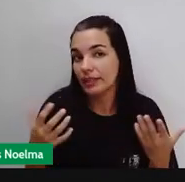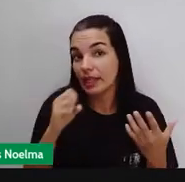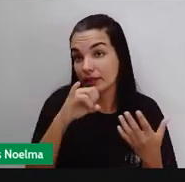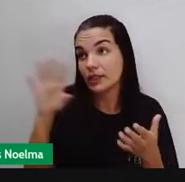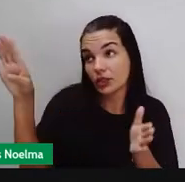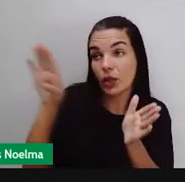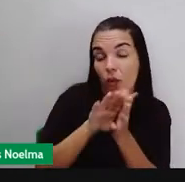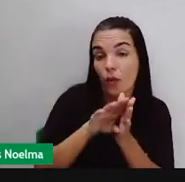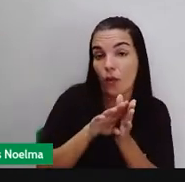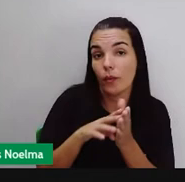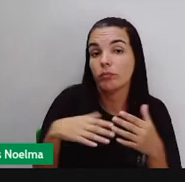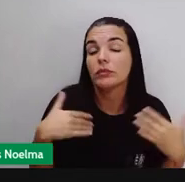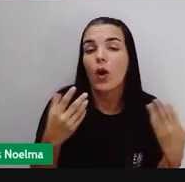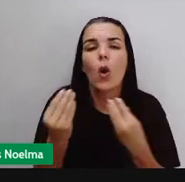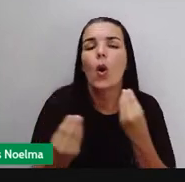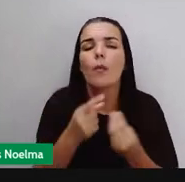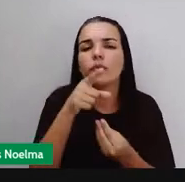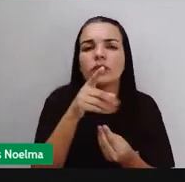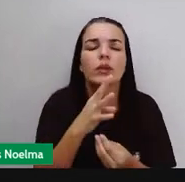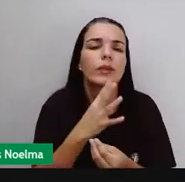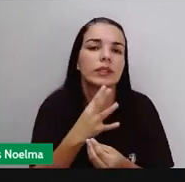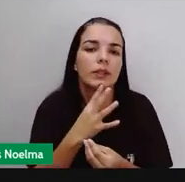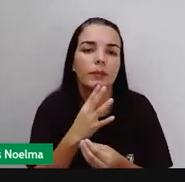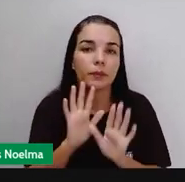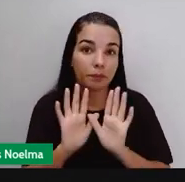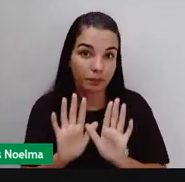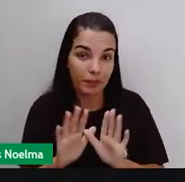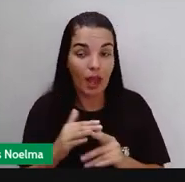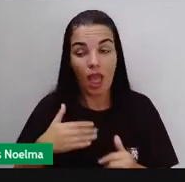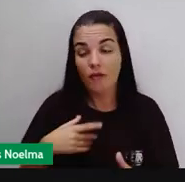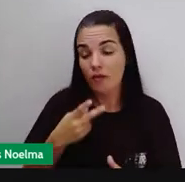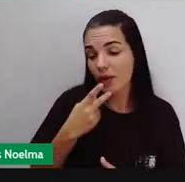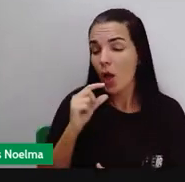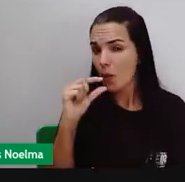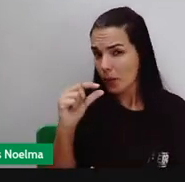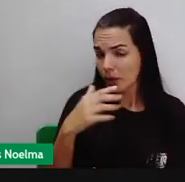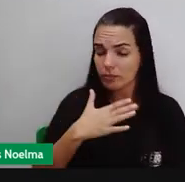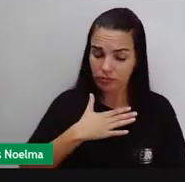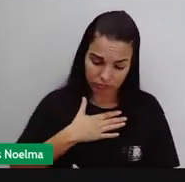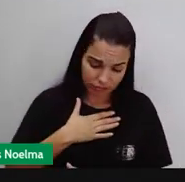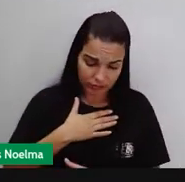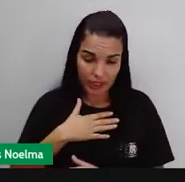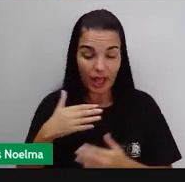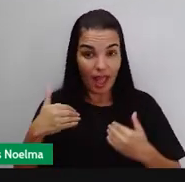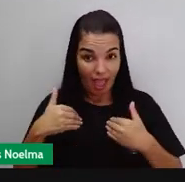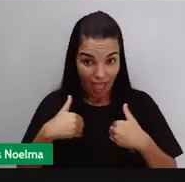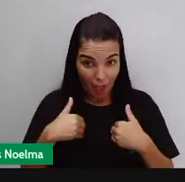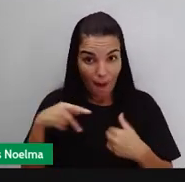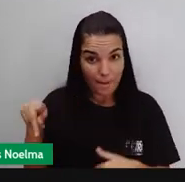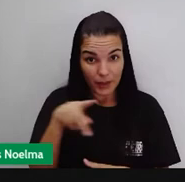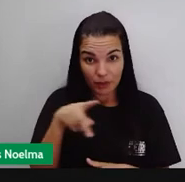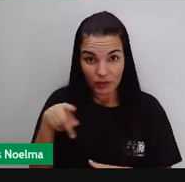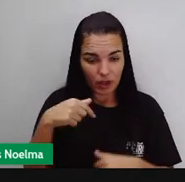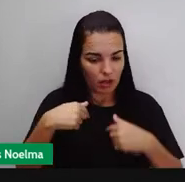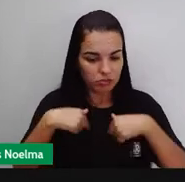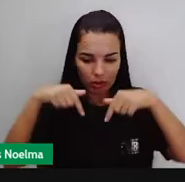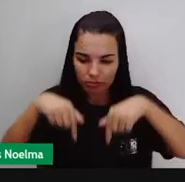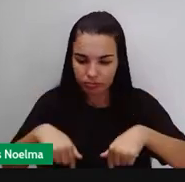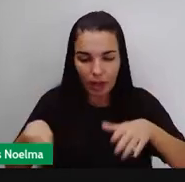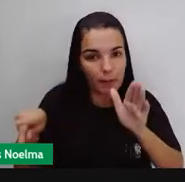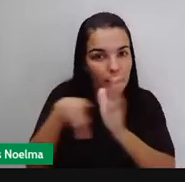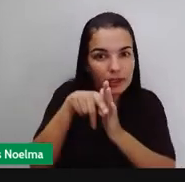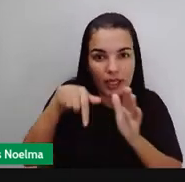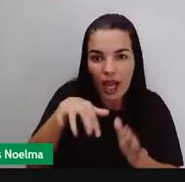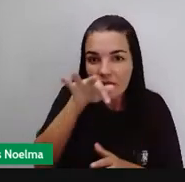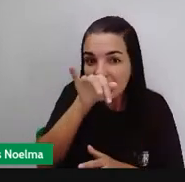fora? Como é que vocês conheceram? Eu vou falar um pouquinho sobre mim. A Pro, ela não é daqui, eu não sou daqui. Eu